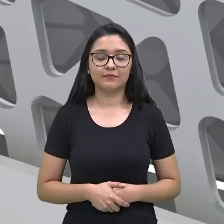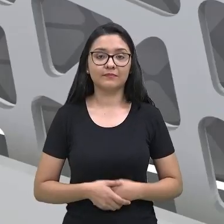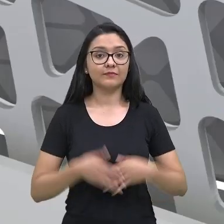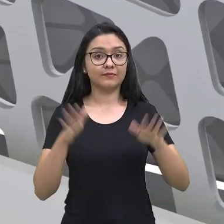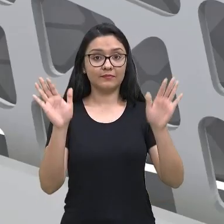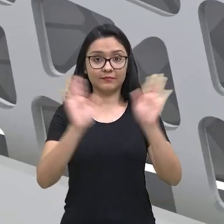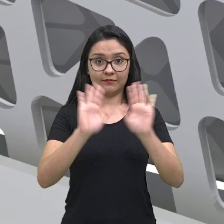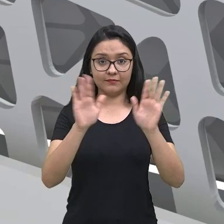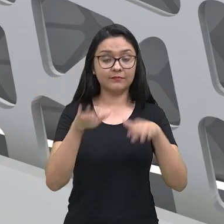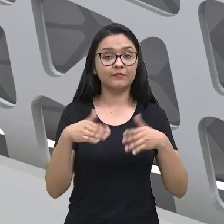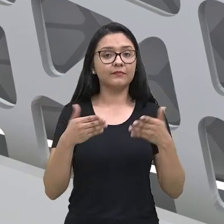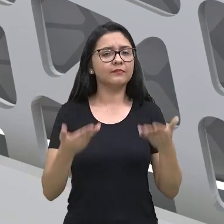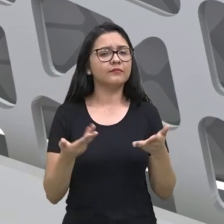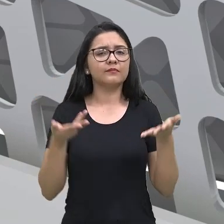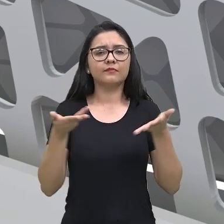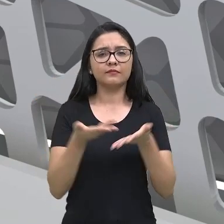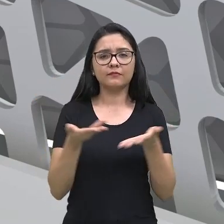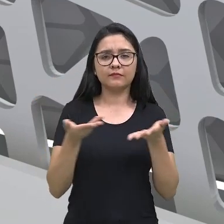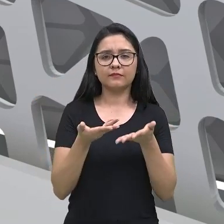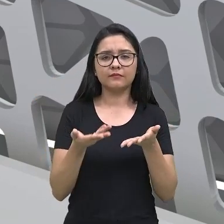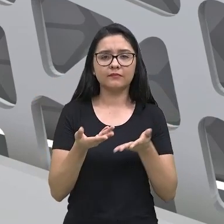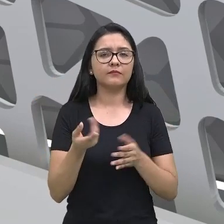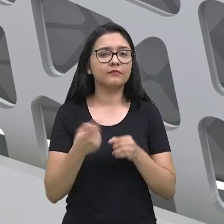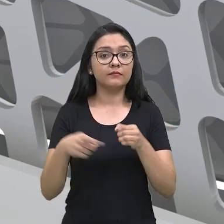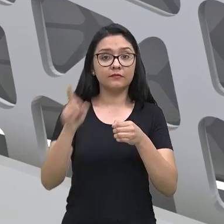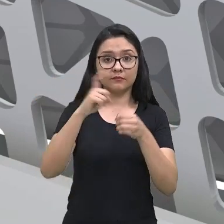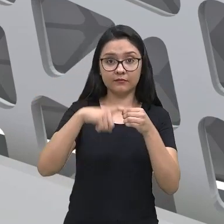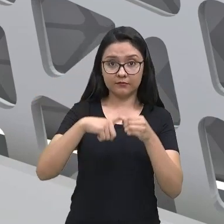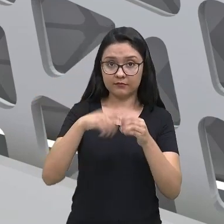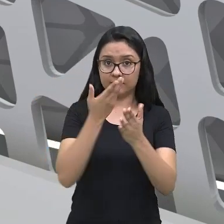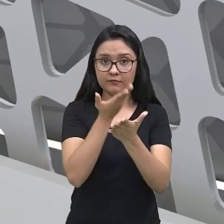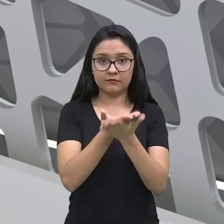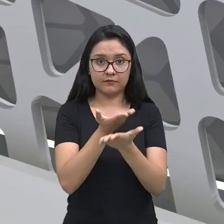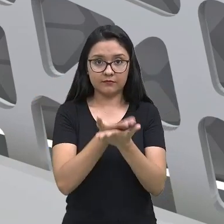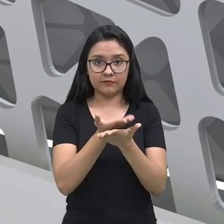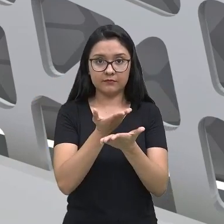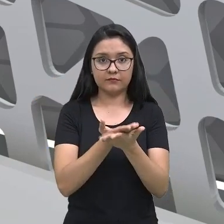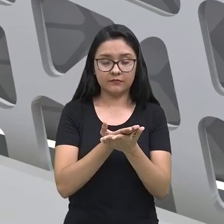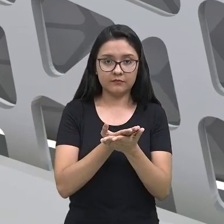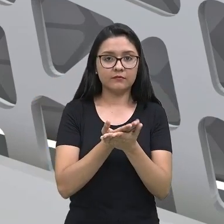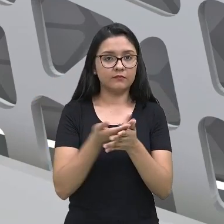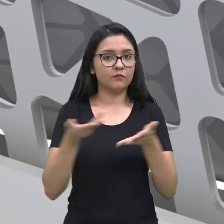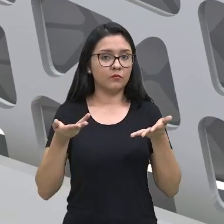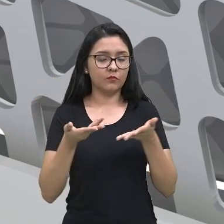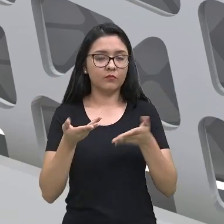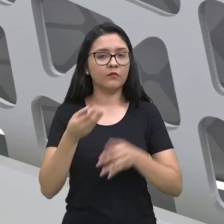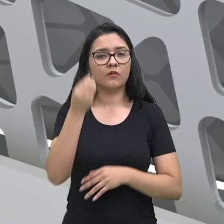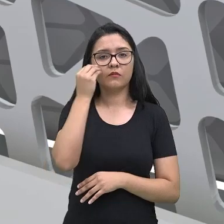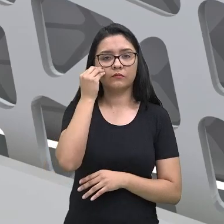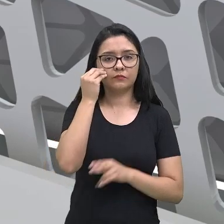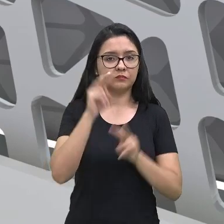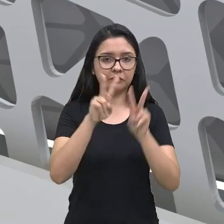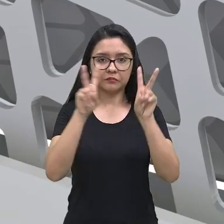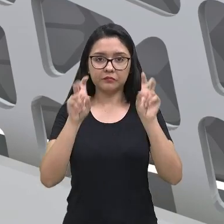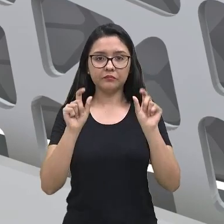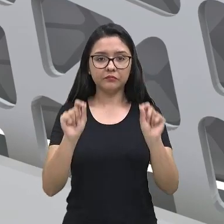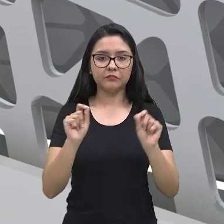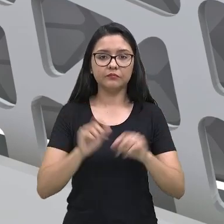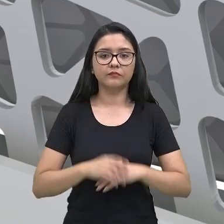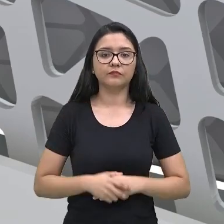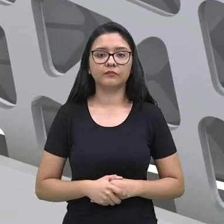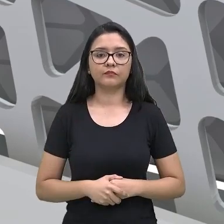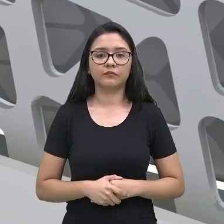Olá, então agora, né, vamos retomar aí a nossa atividade, a nossa aula do dia. Vejam aí,